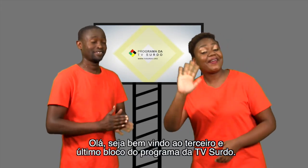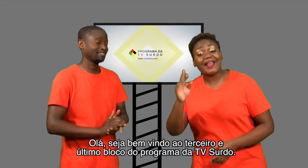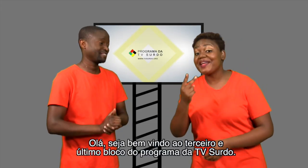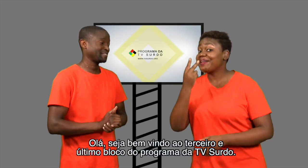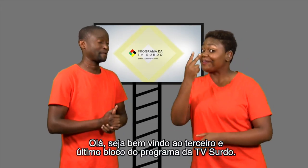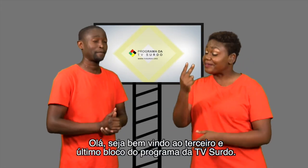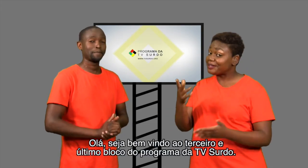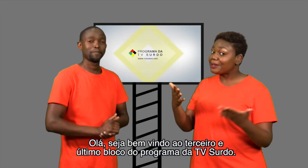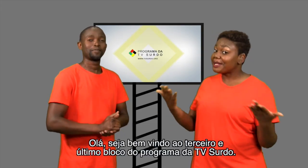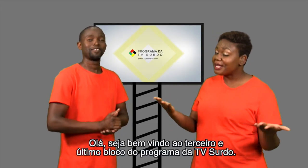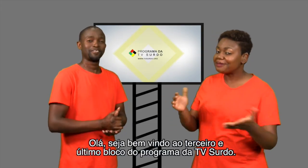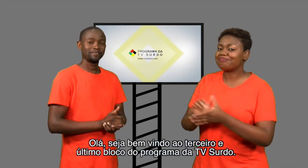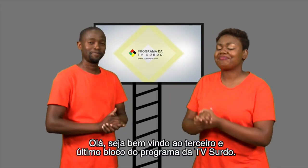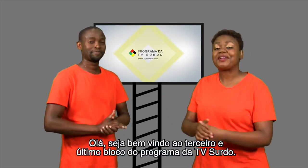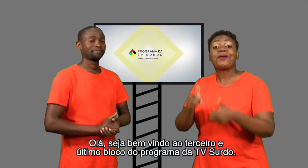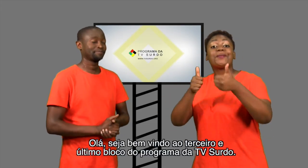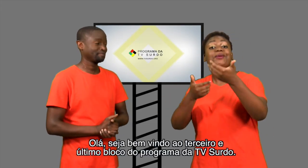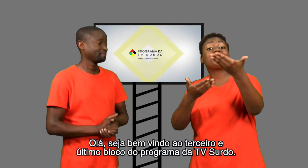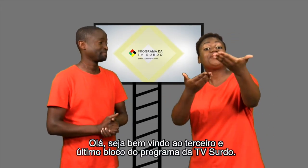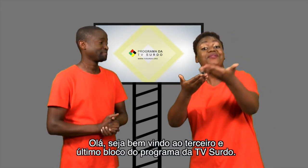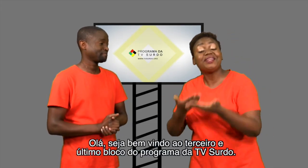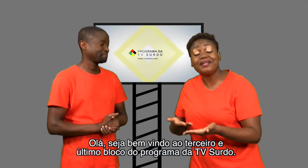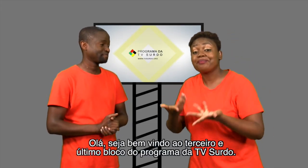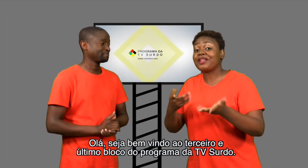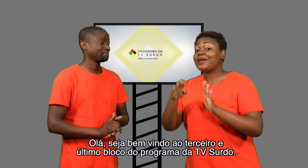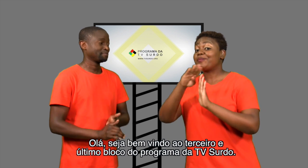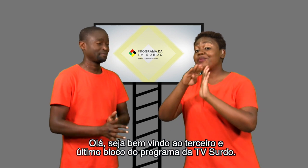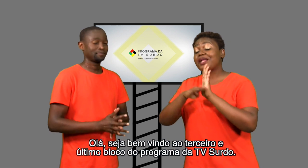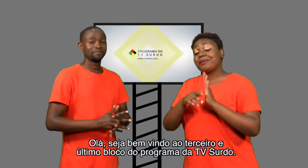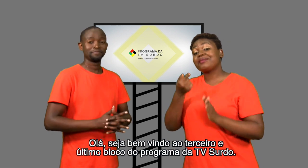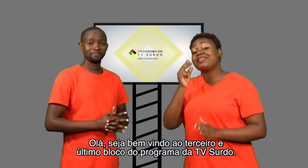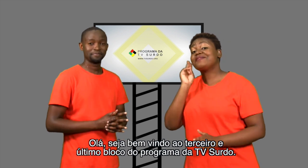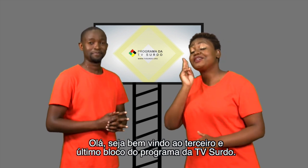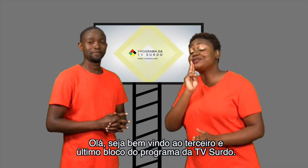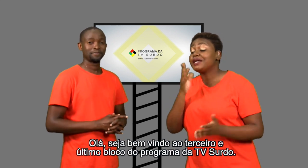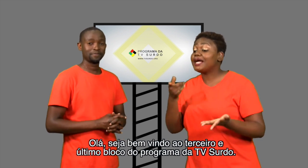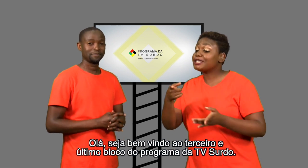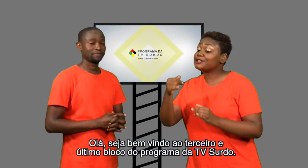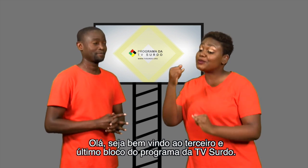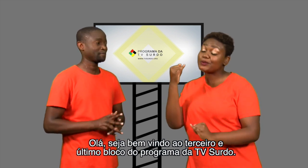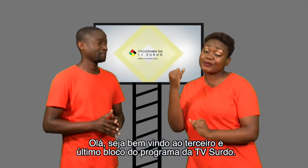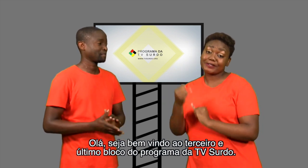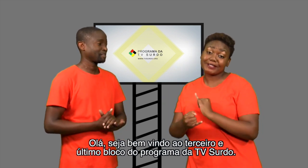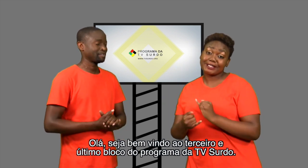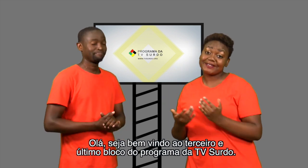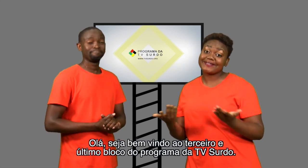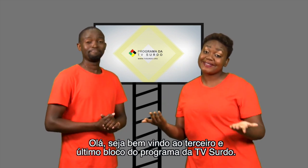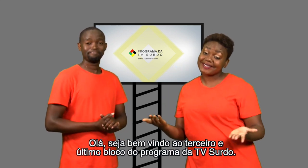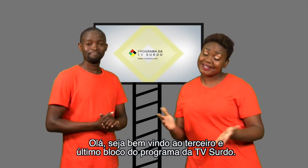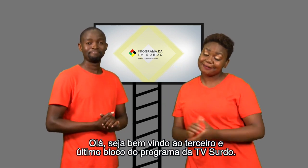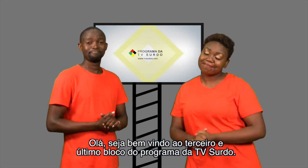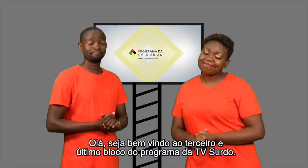Olá, seja bem-vindo ao terceiro e último bloco do programa da TV surdo.